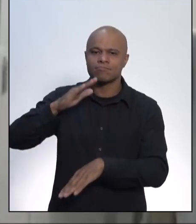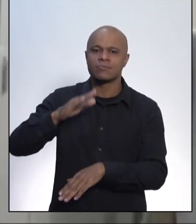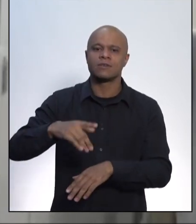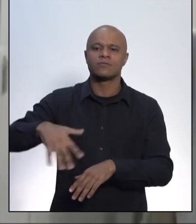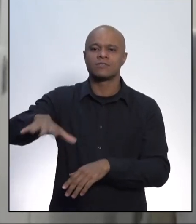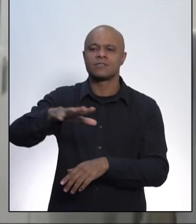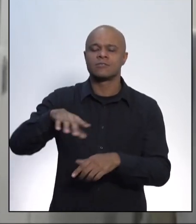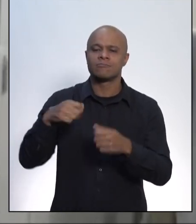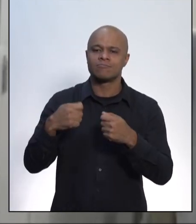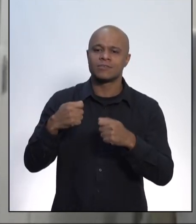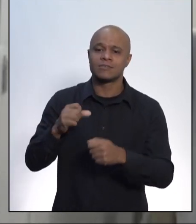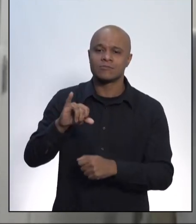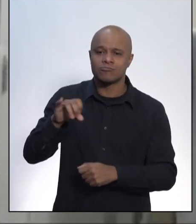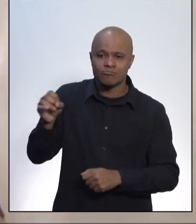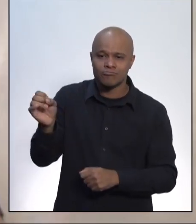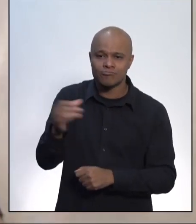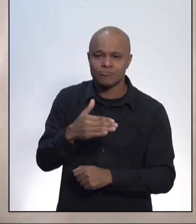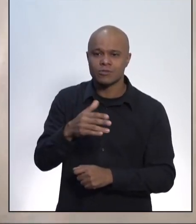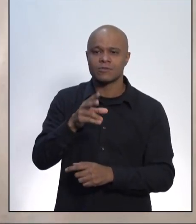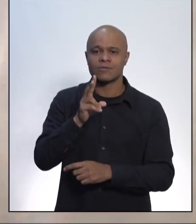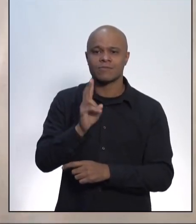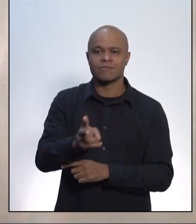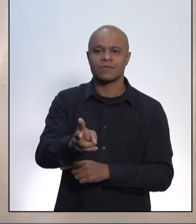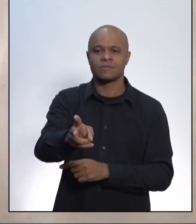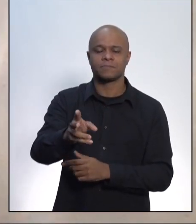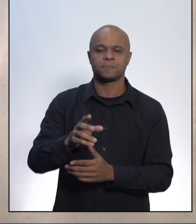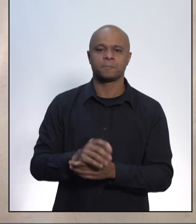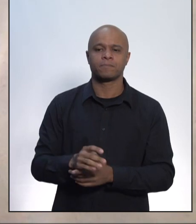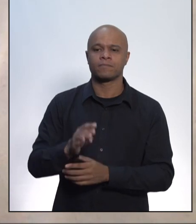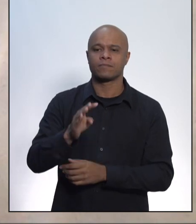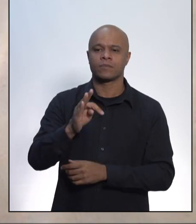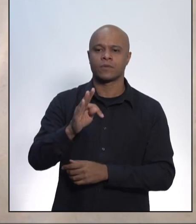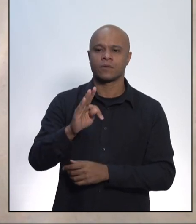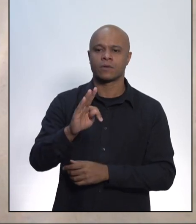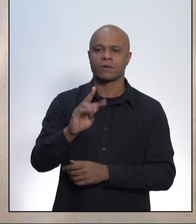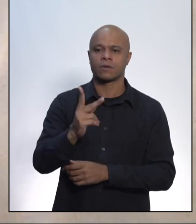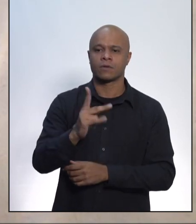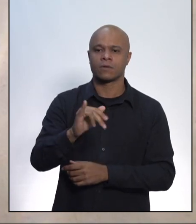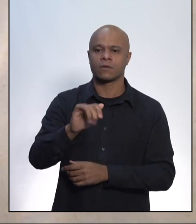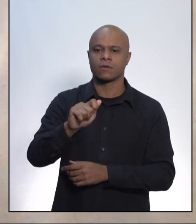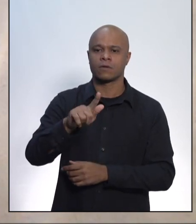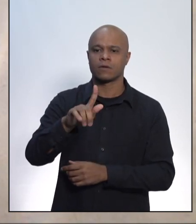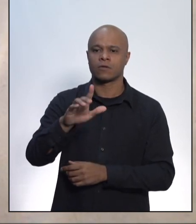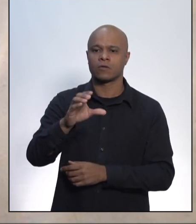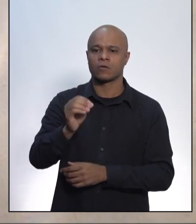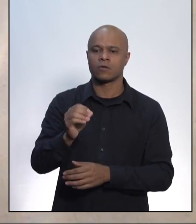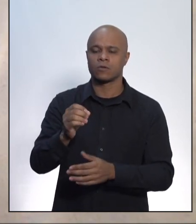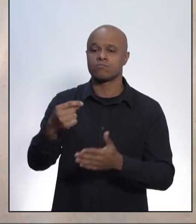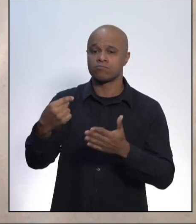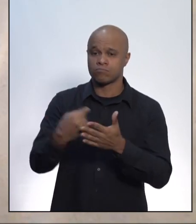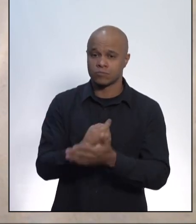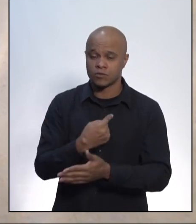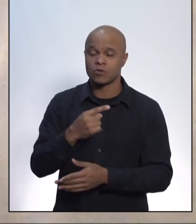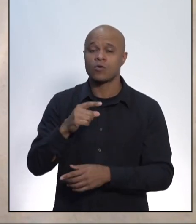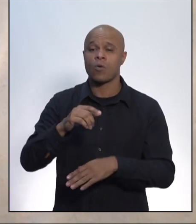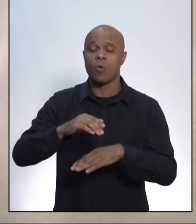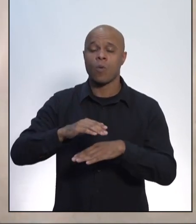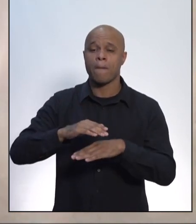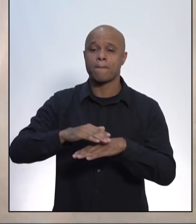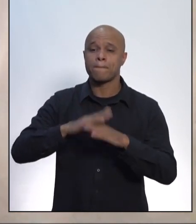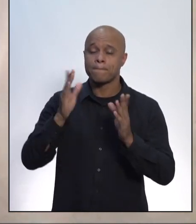se reestruturando, né? Exato. O Tiago está perguntando quais os principais objetivos do empreendedorismo, quais os